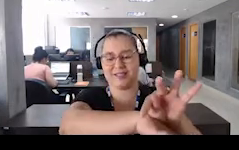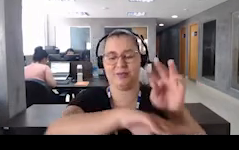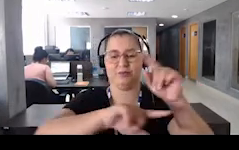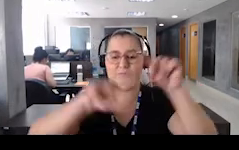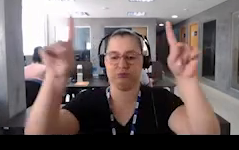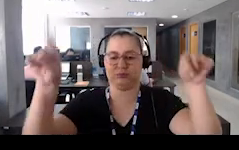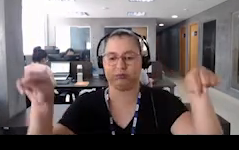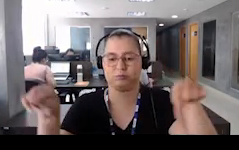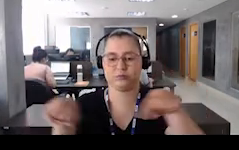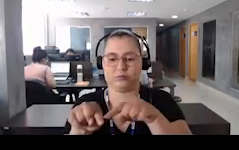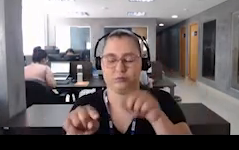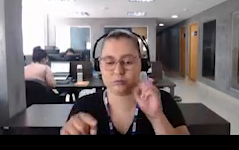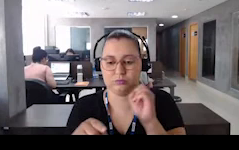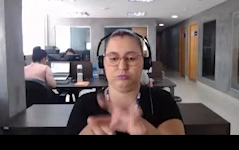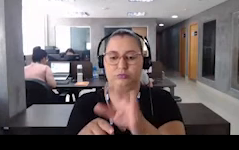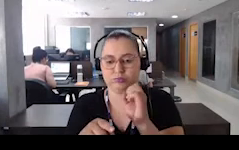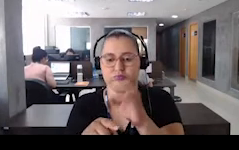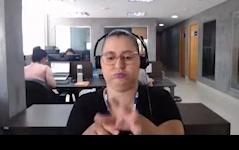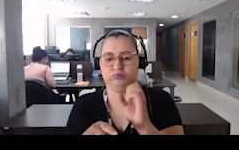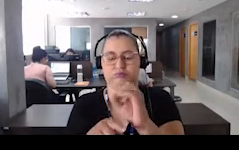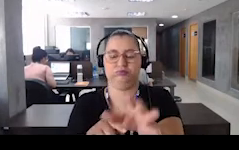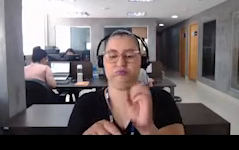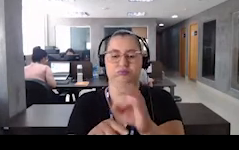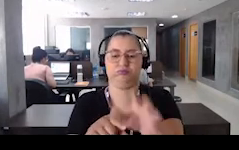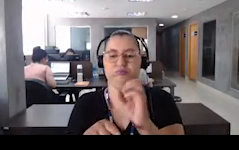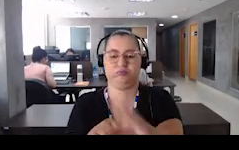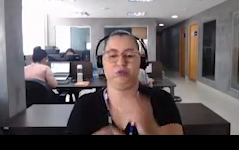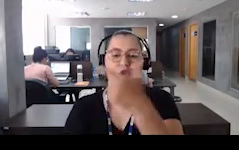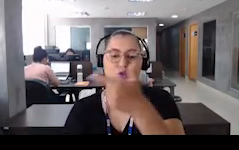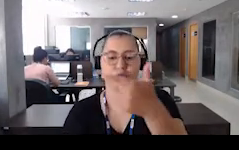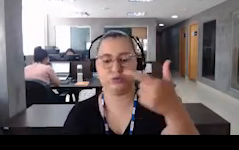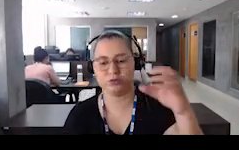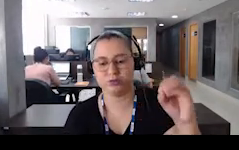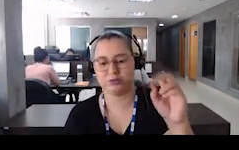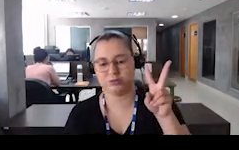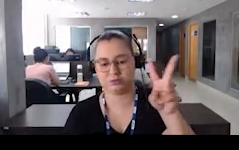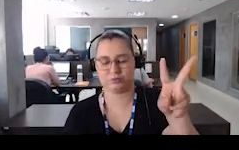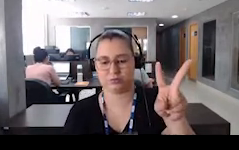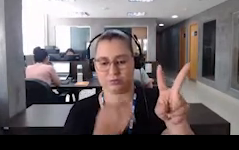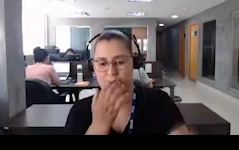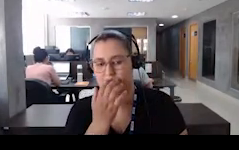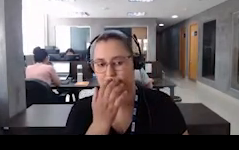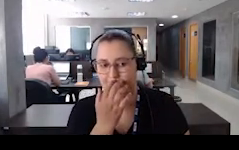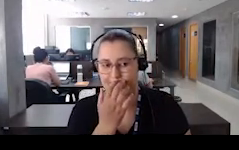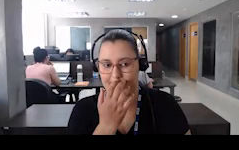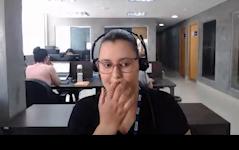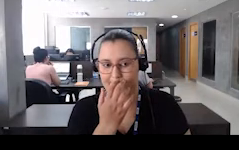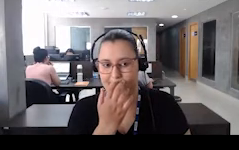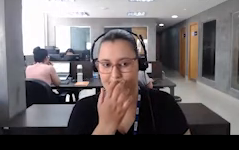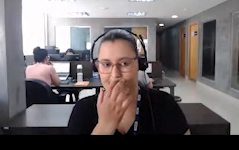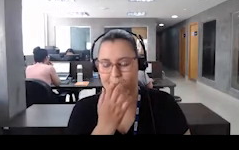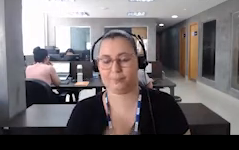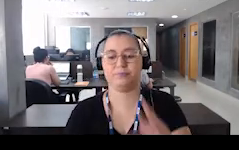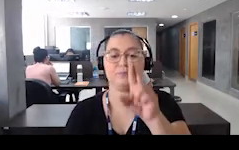tensão elétrica da rede? É o que está impulsionando os elétrons aqui no circuito. É os 220 volts,